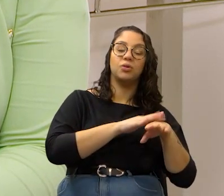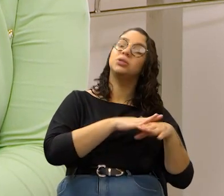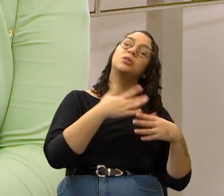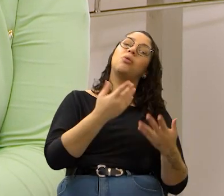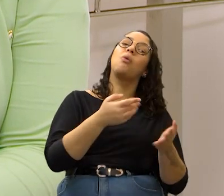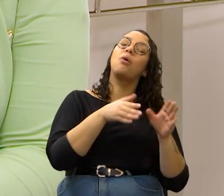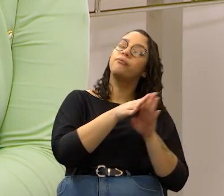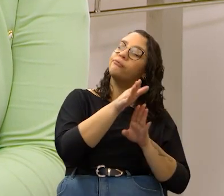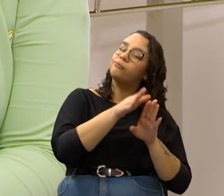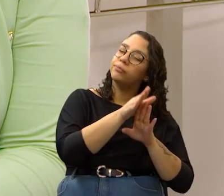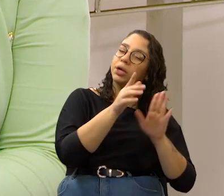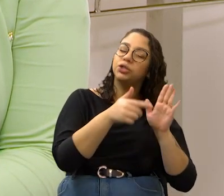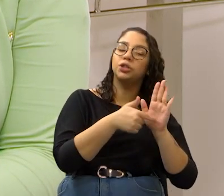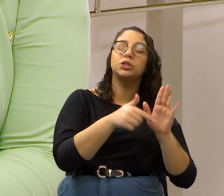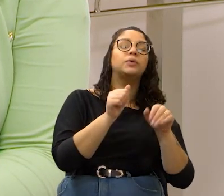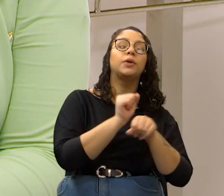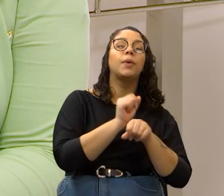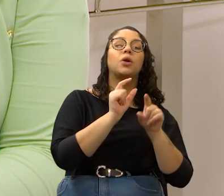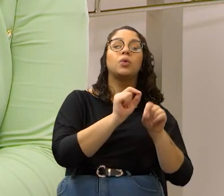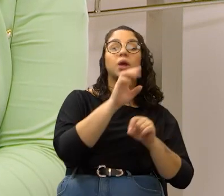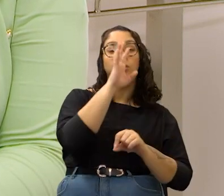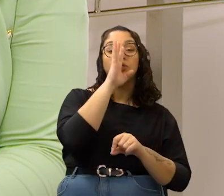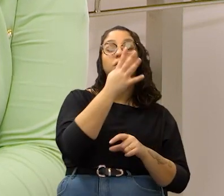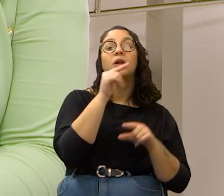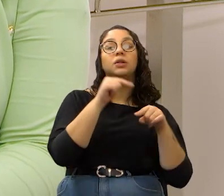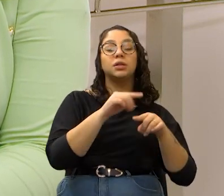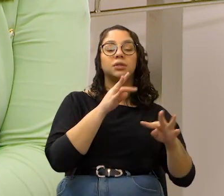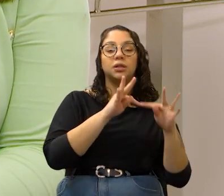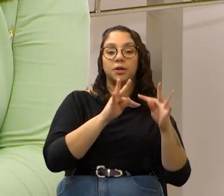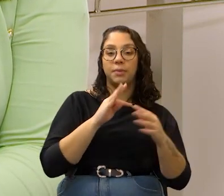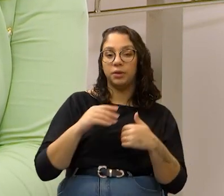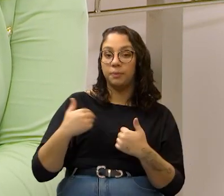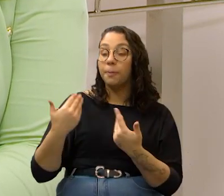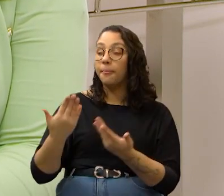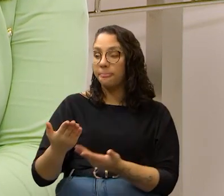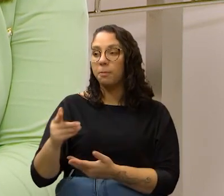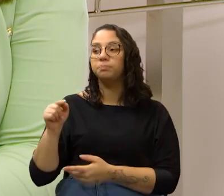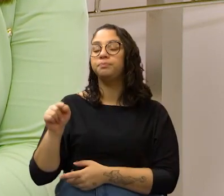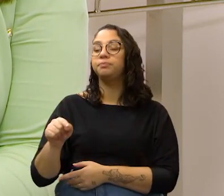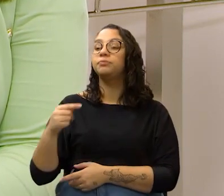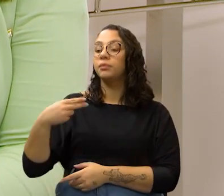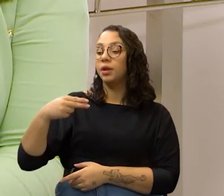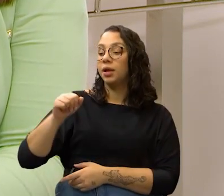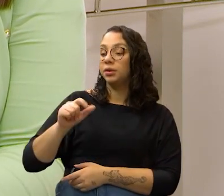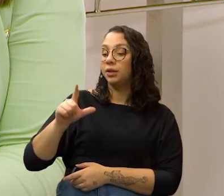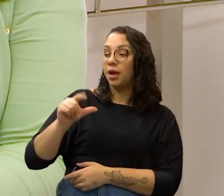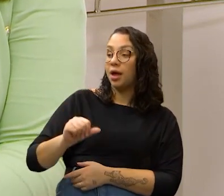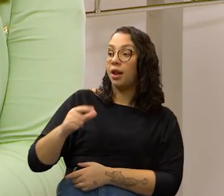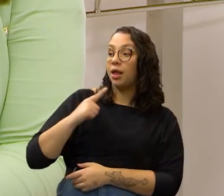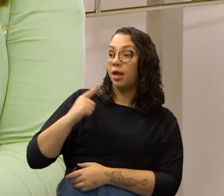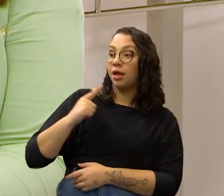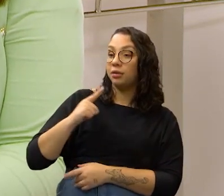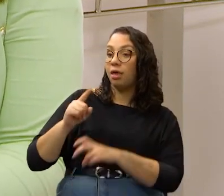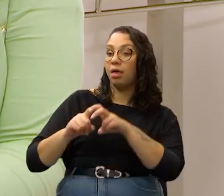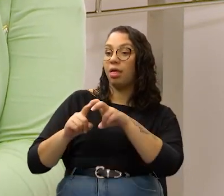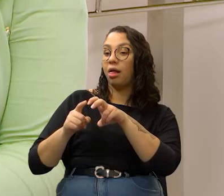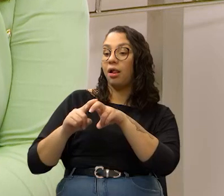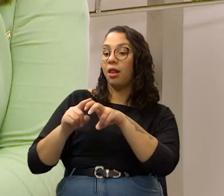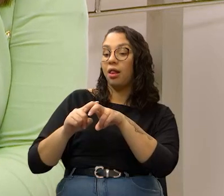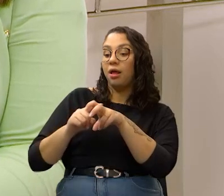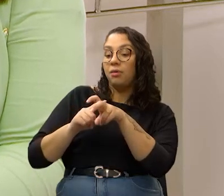a indicação, o que a gente espera desse tratamento? Então, no caso da Nala, ela tem a